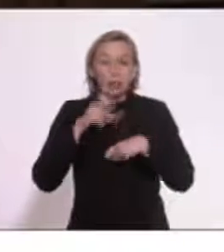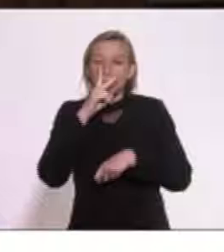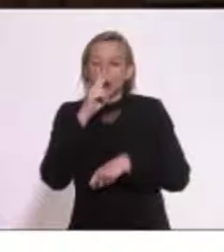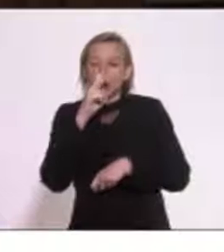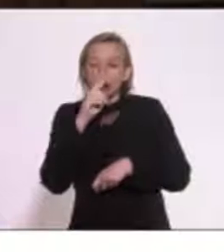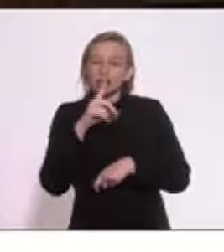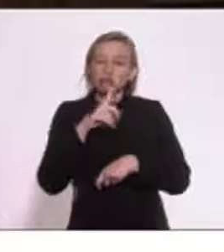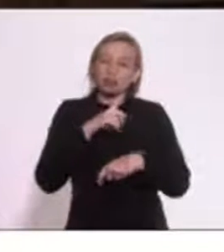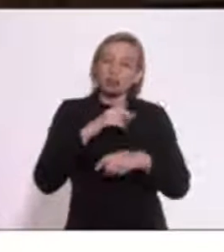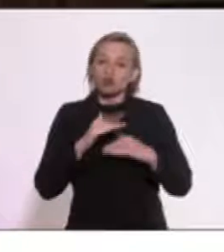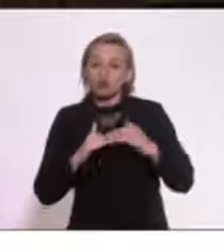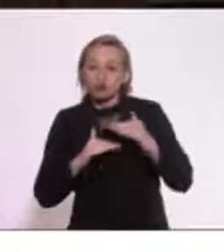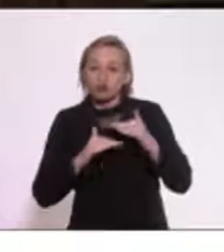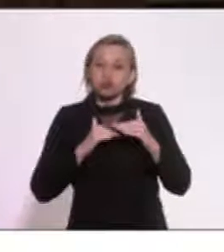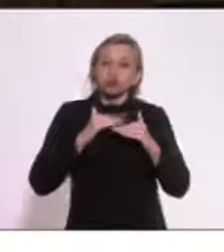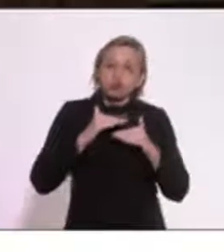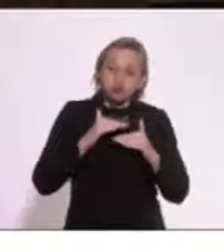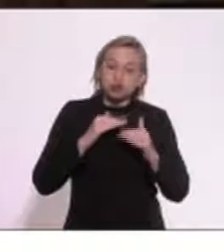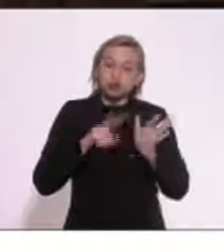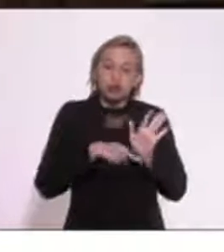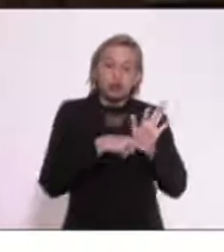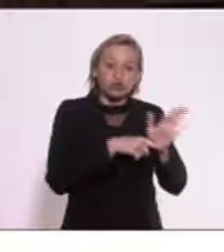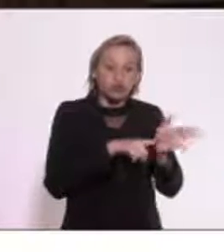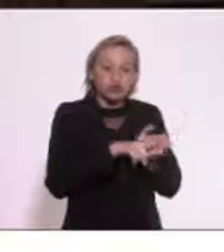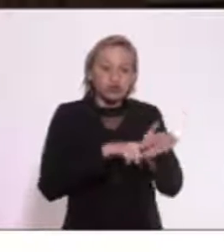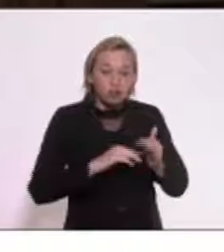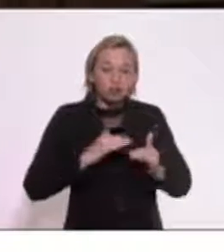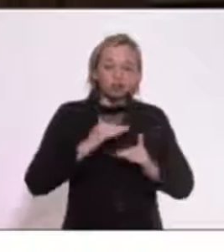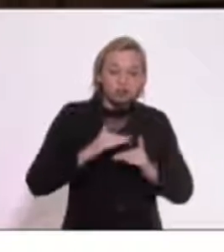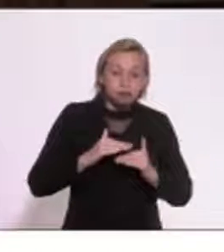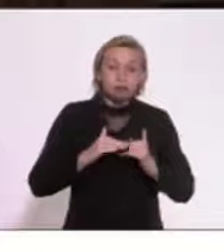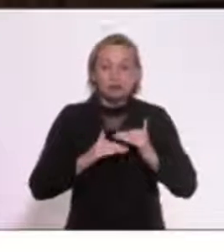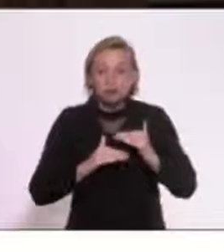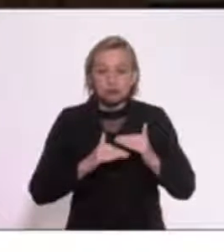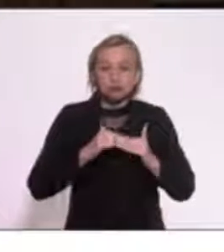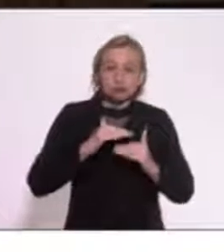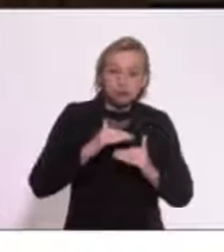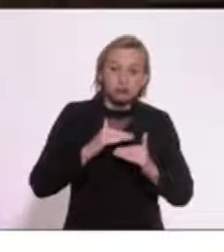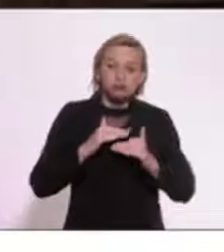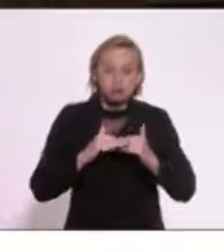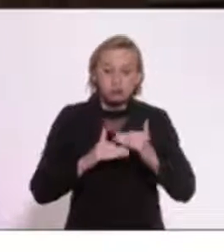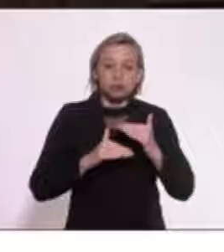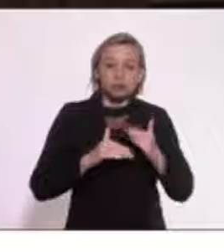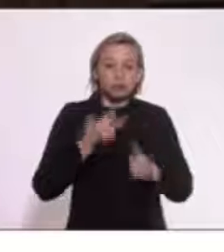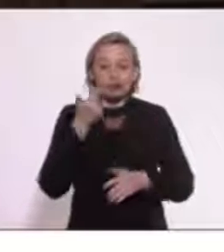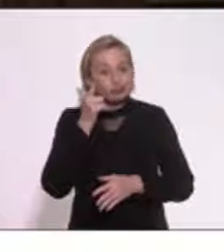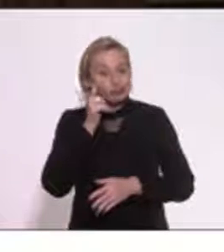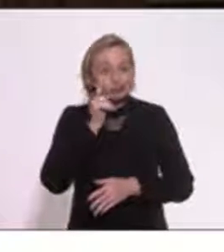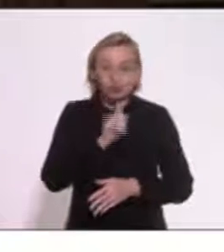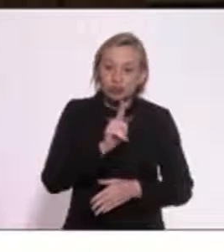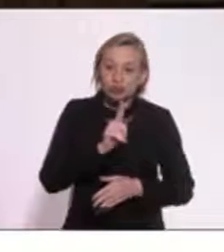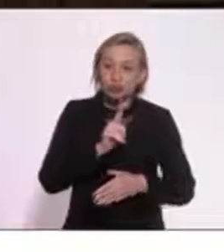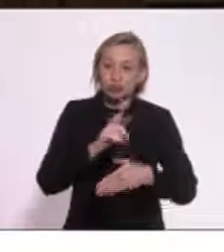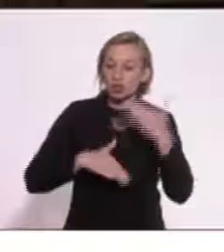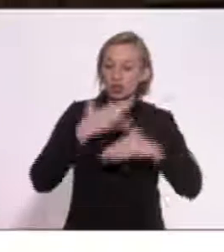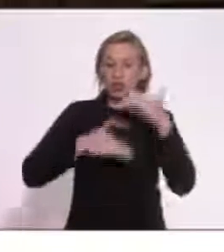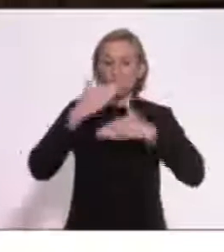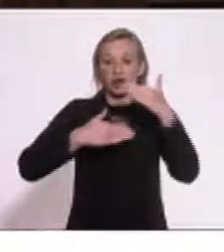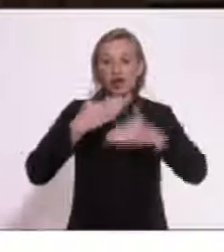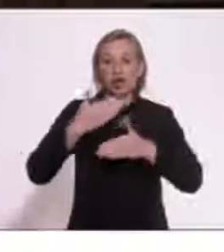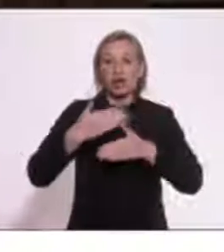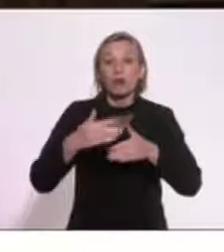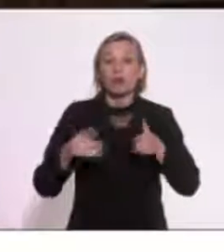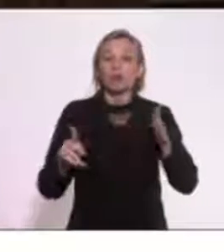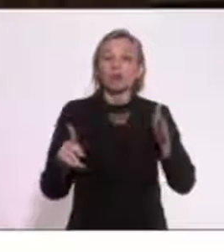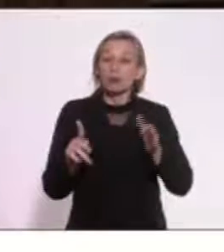nesse processo de recuperação fiscal, portanto, não conseguiremos desenvolver projetos